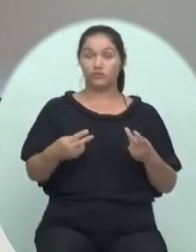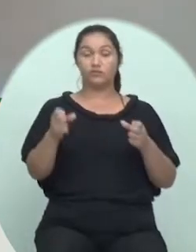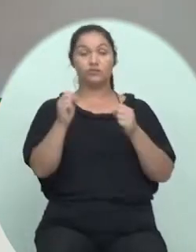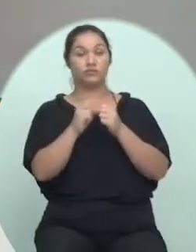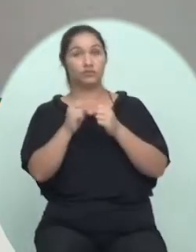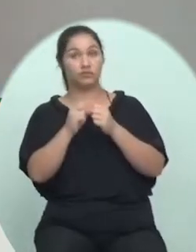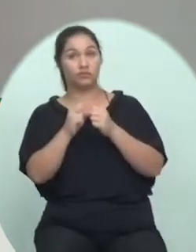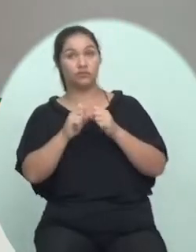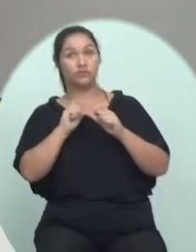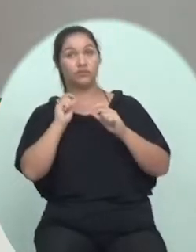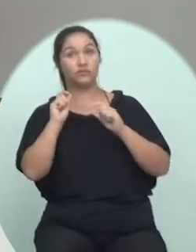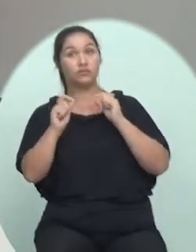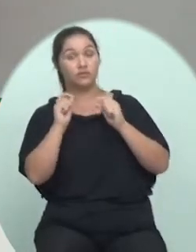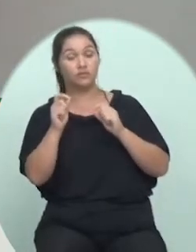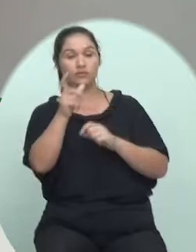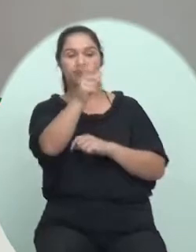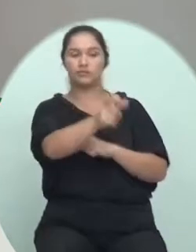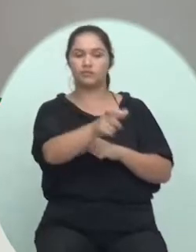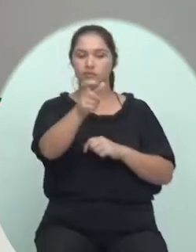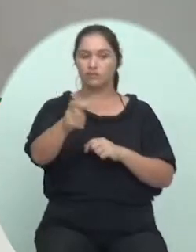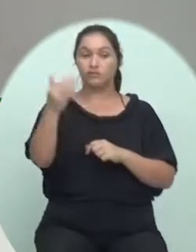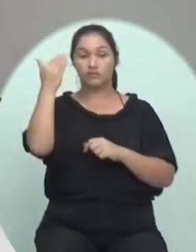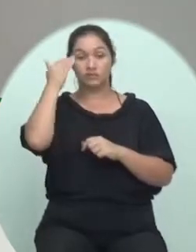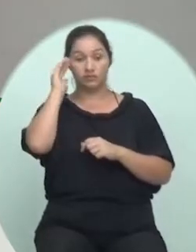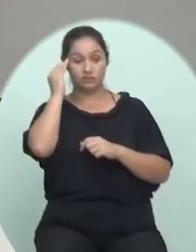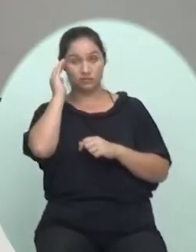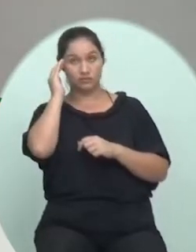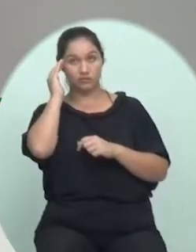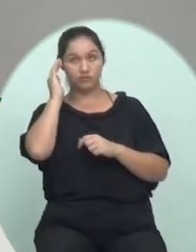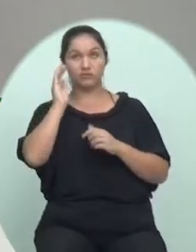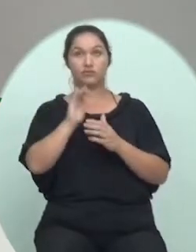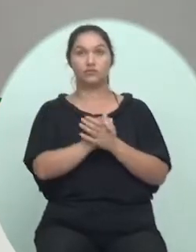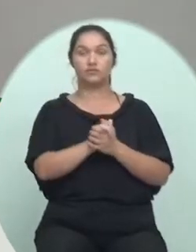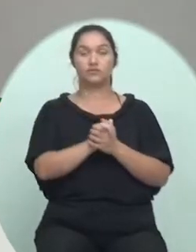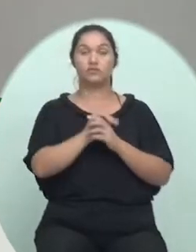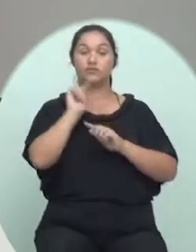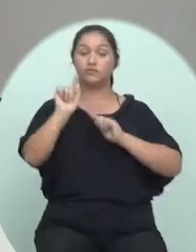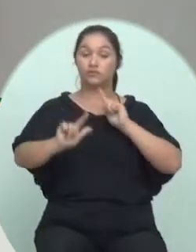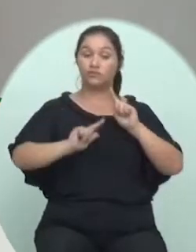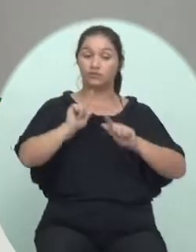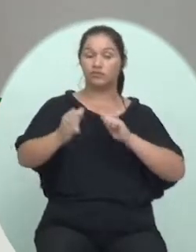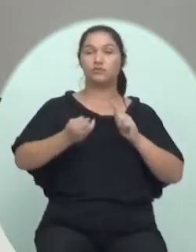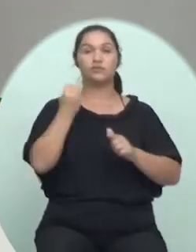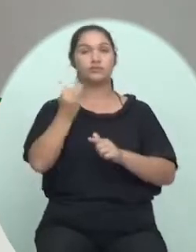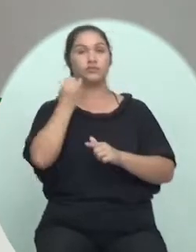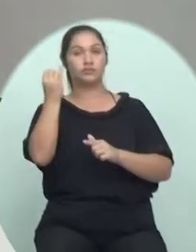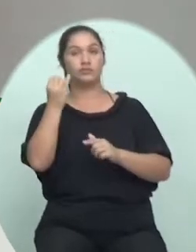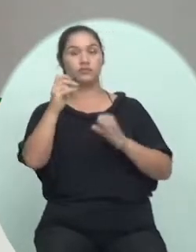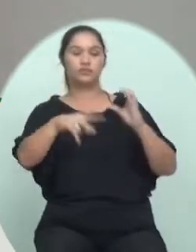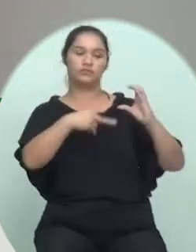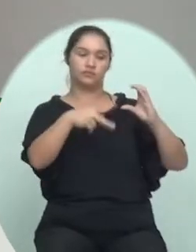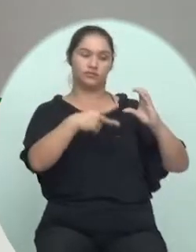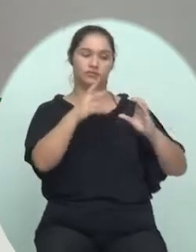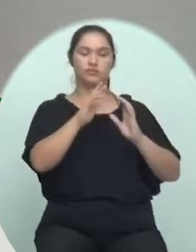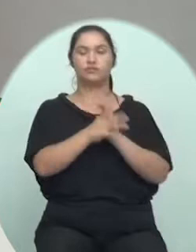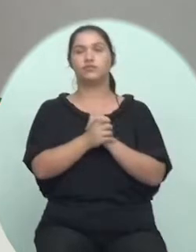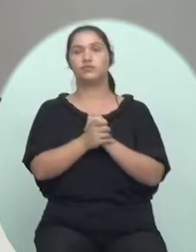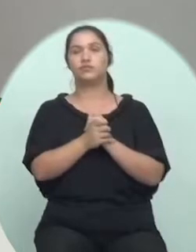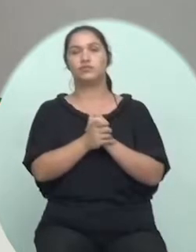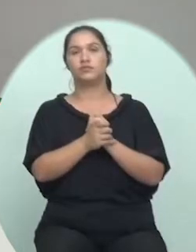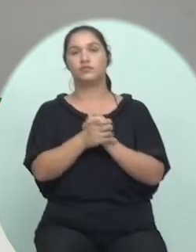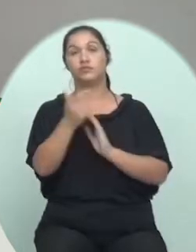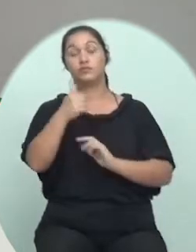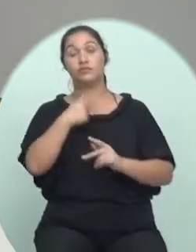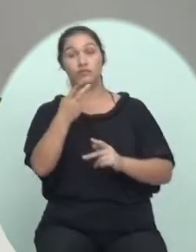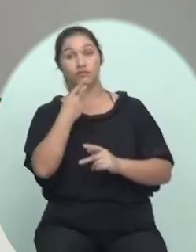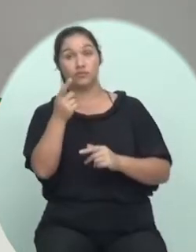pessoas compreendam a importância, o importante trabalho dessa Casa Legislativa. Falo isso,